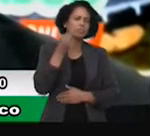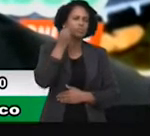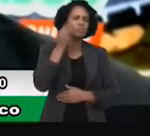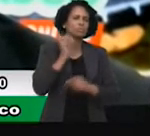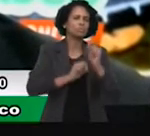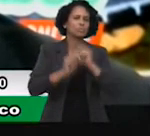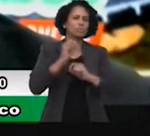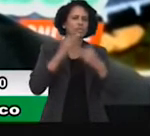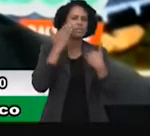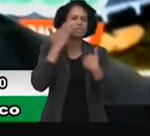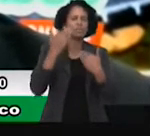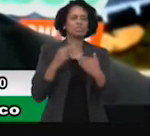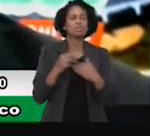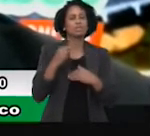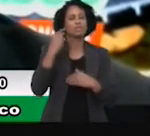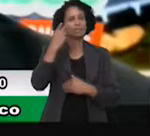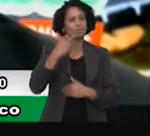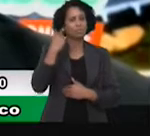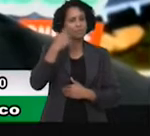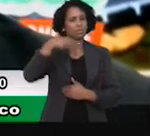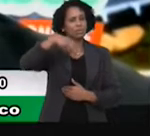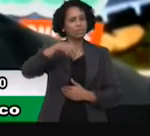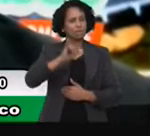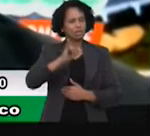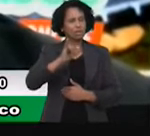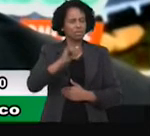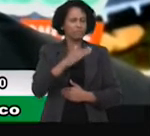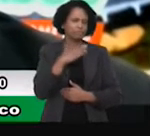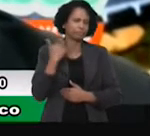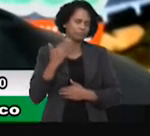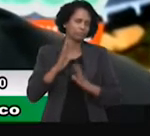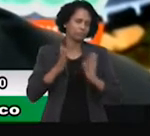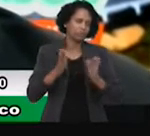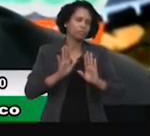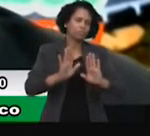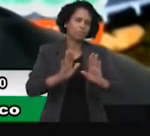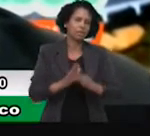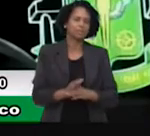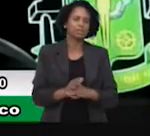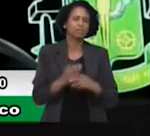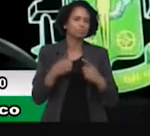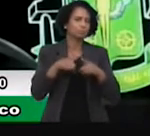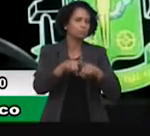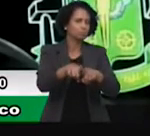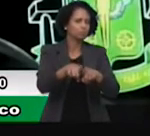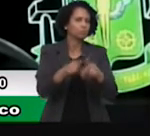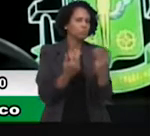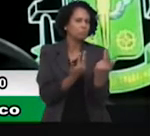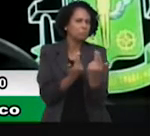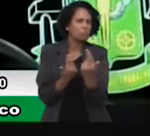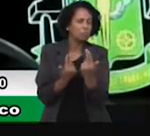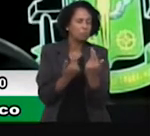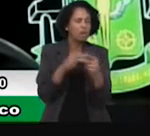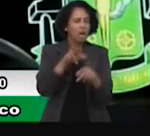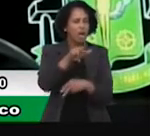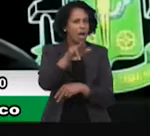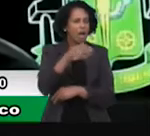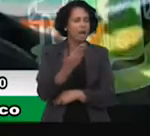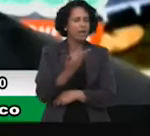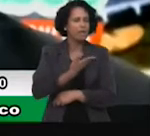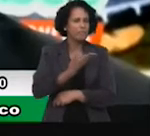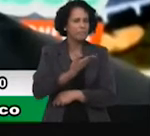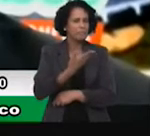o vereador Ni, que foi um grande irmão também, um amigo que sempre a gente compartilhava muitas das nossas